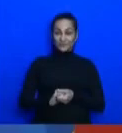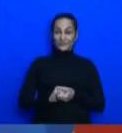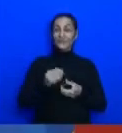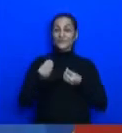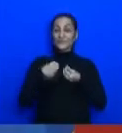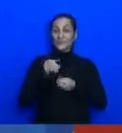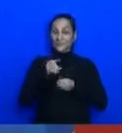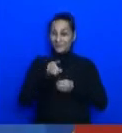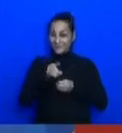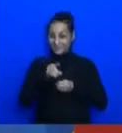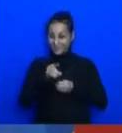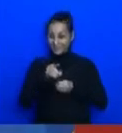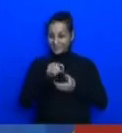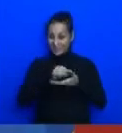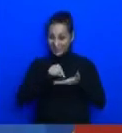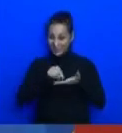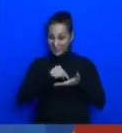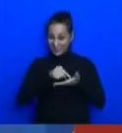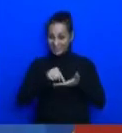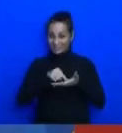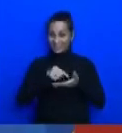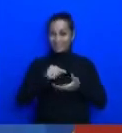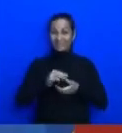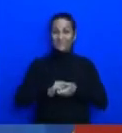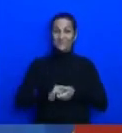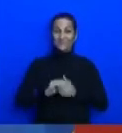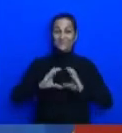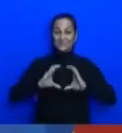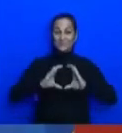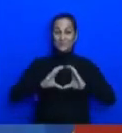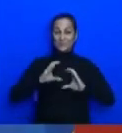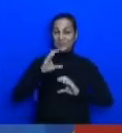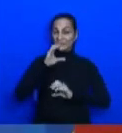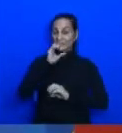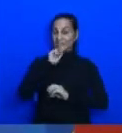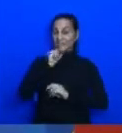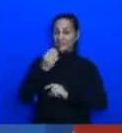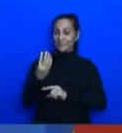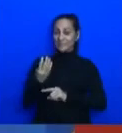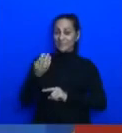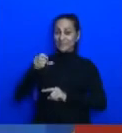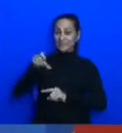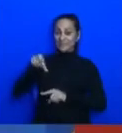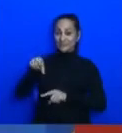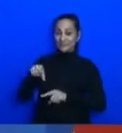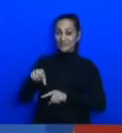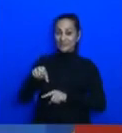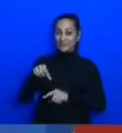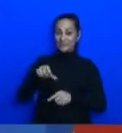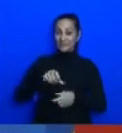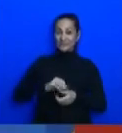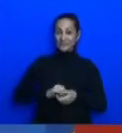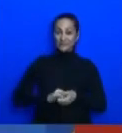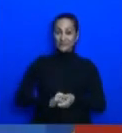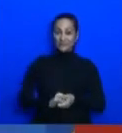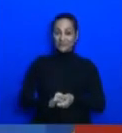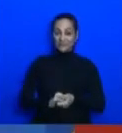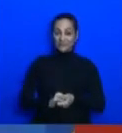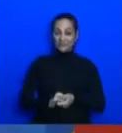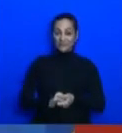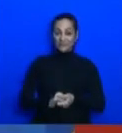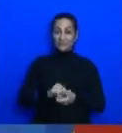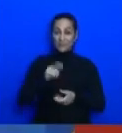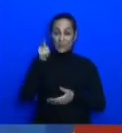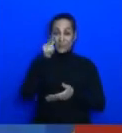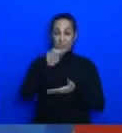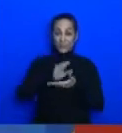Como é que você está indo, hein? Está marcando. Bola laranja 49. Laranja número 49.